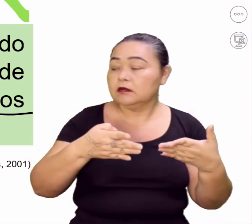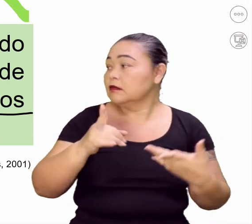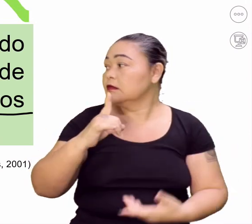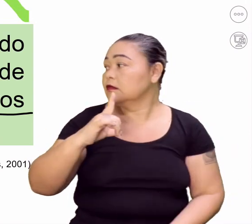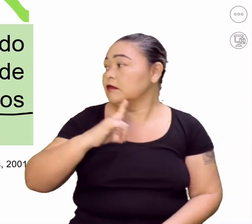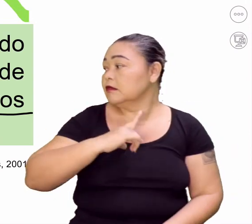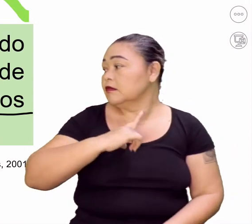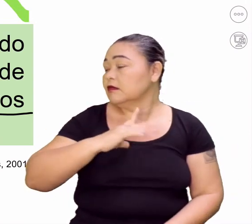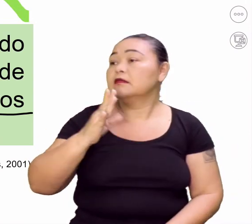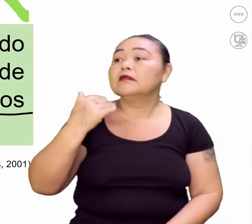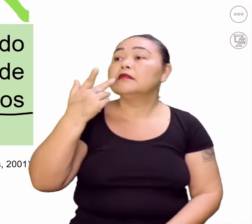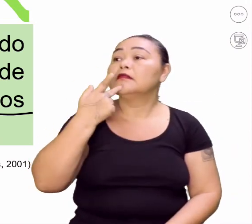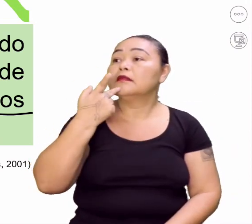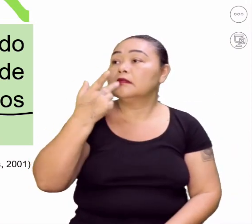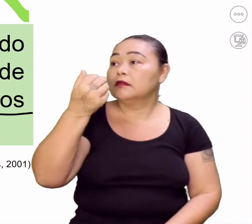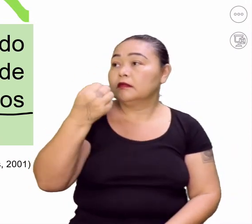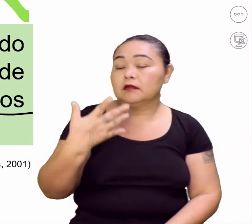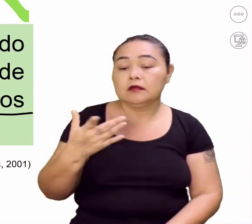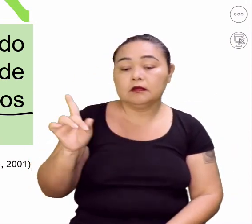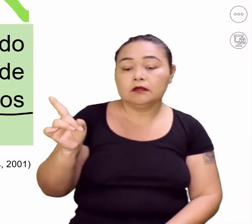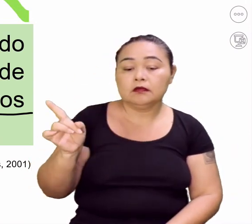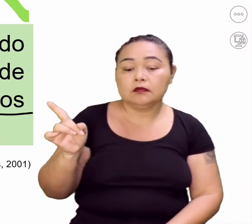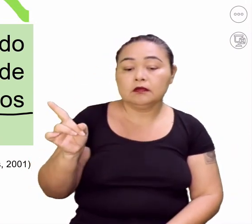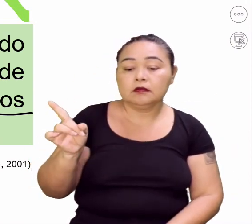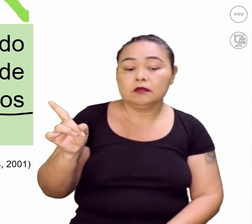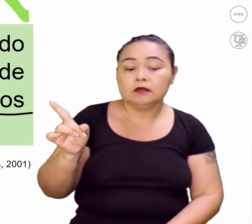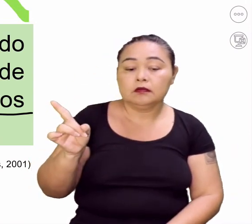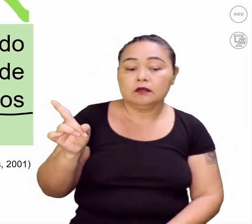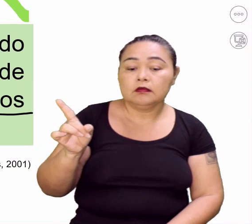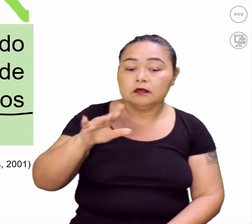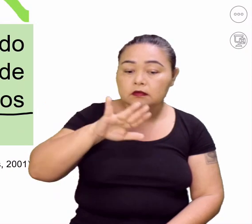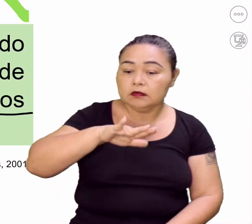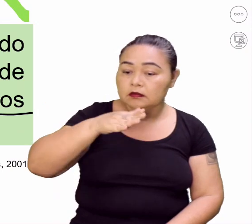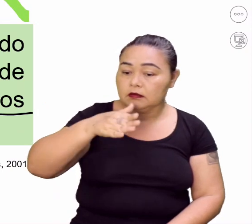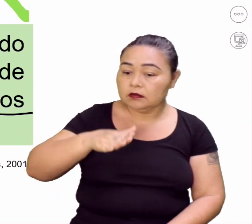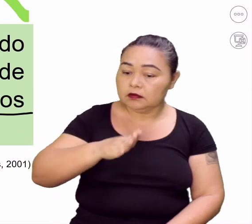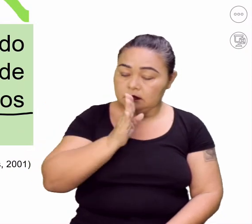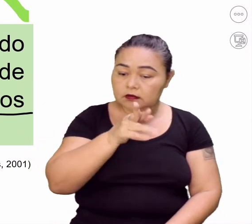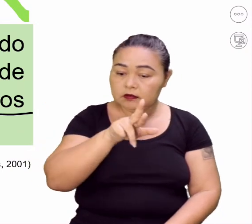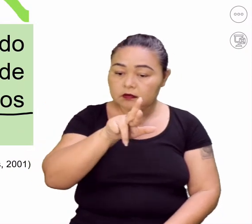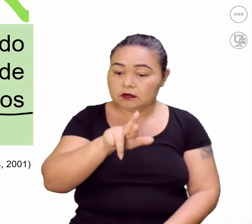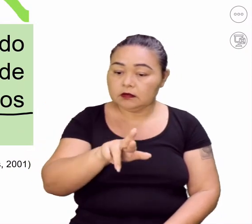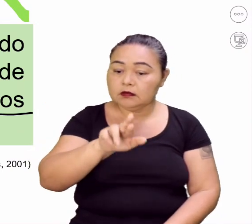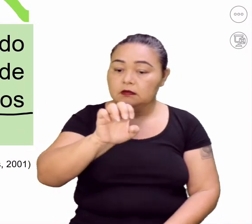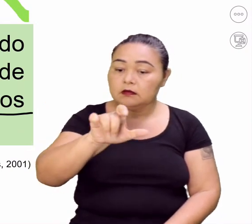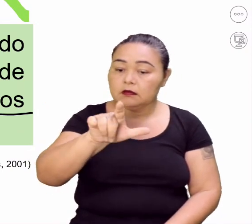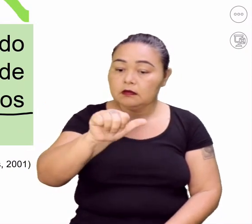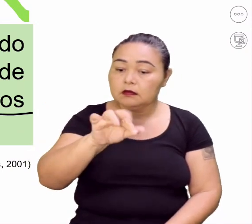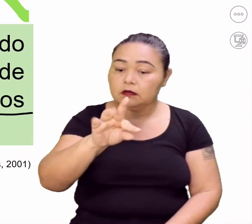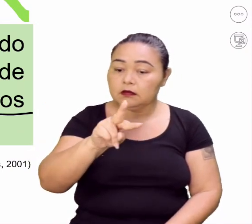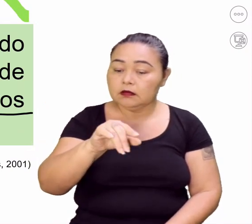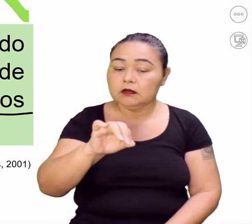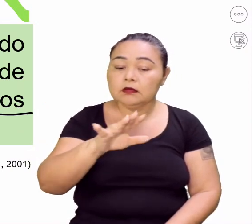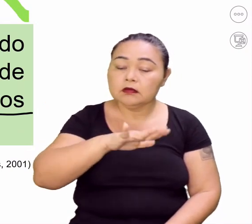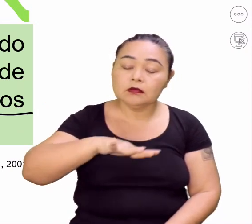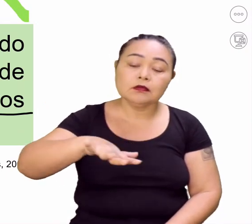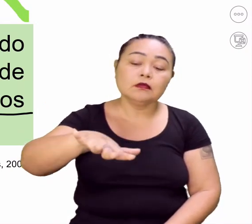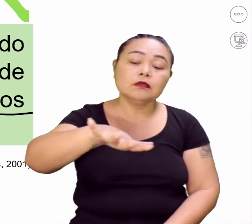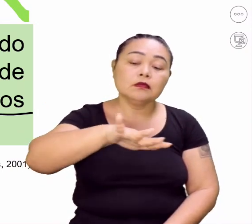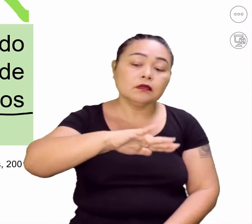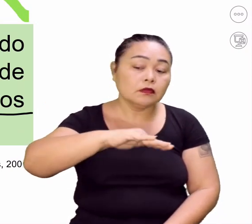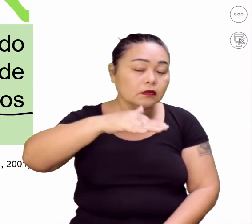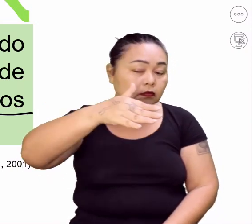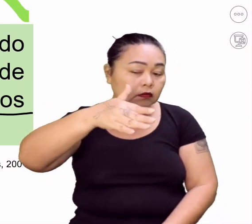Então, quando a gente fala dessa depressão relativa, realmente, ela é uma região mais alta